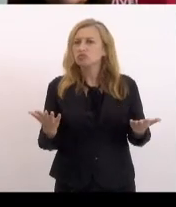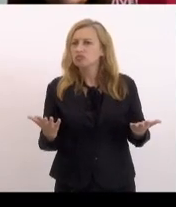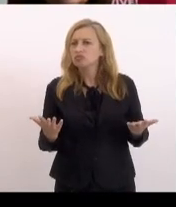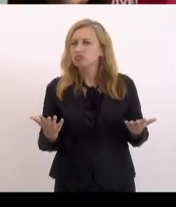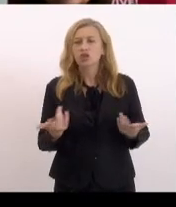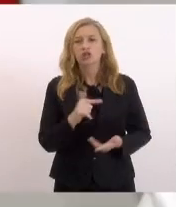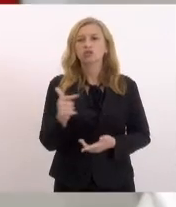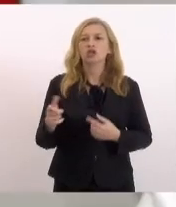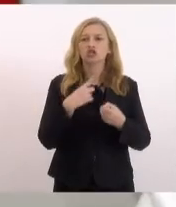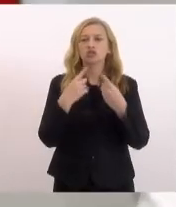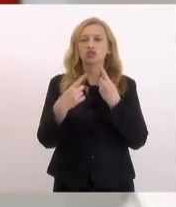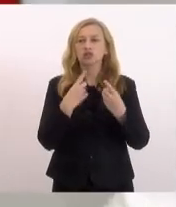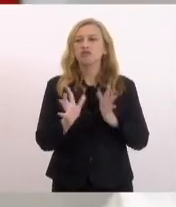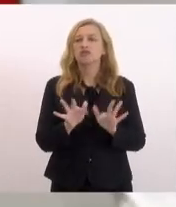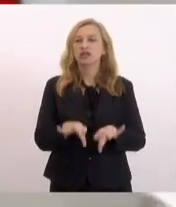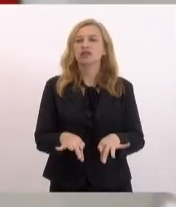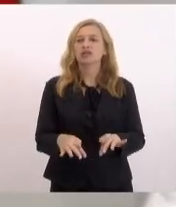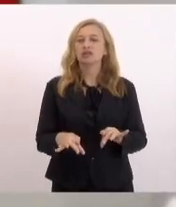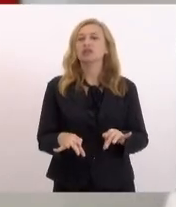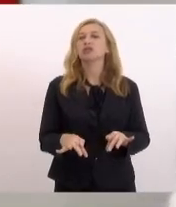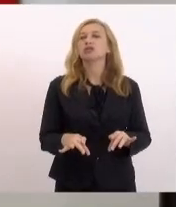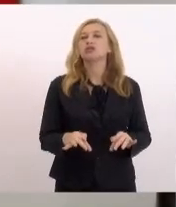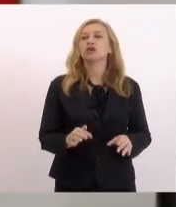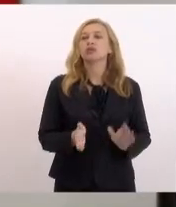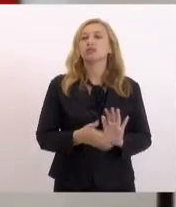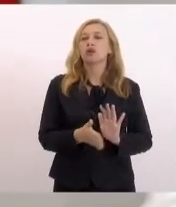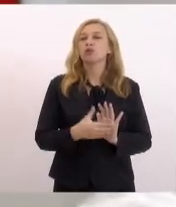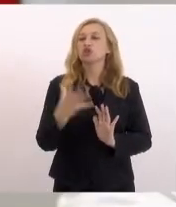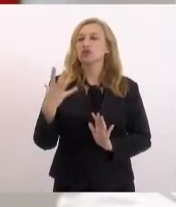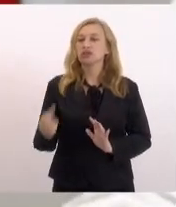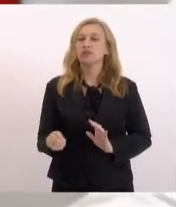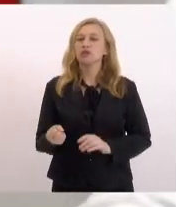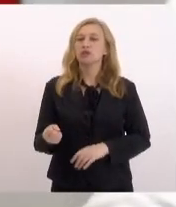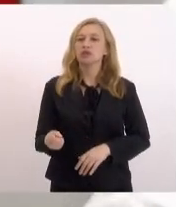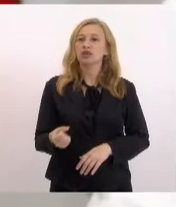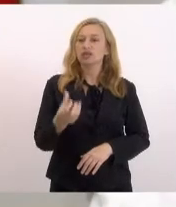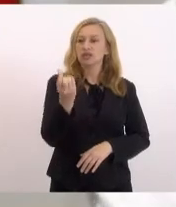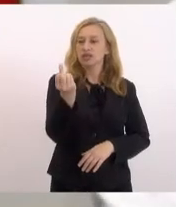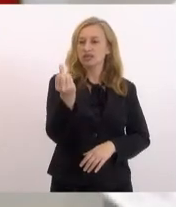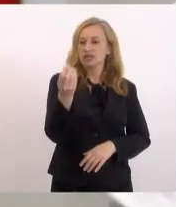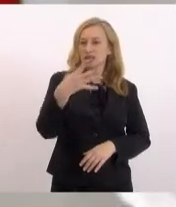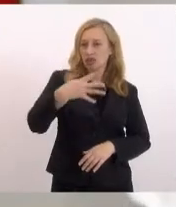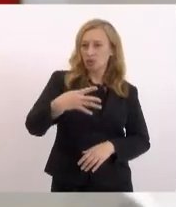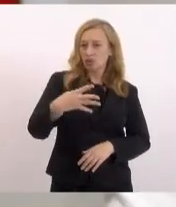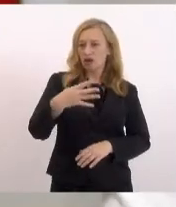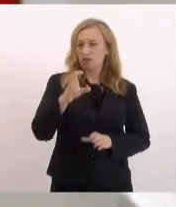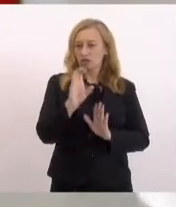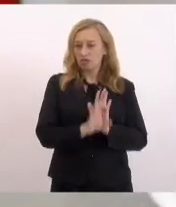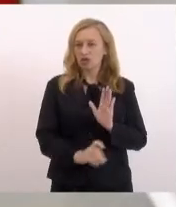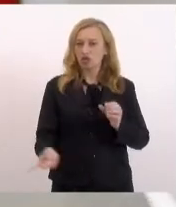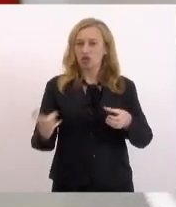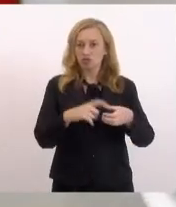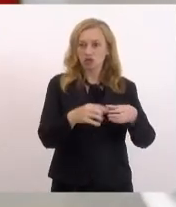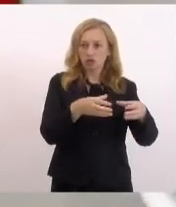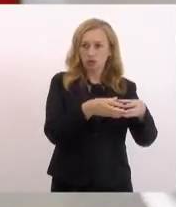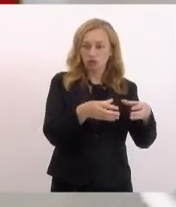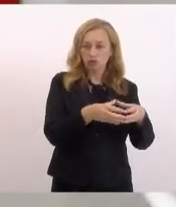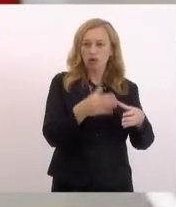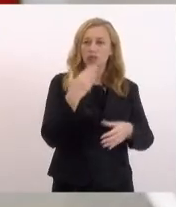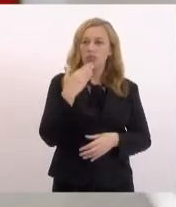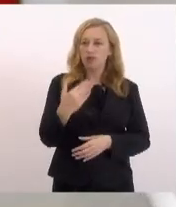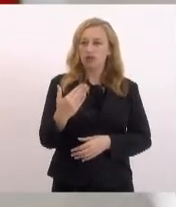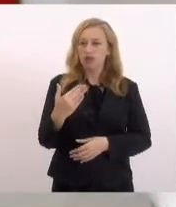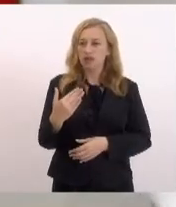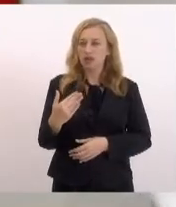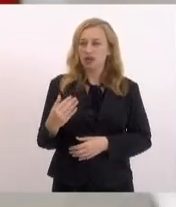64. Não havendo quem queira discutir, encerrada a discussão, a presente proposta recebeu 64 emendas e retorna às comissões. E pedir ao